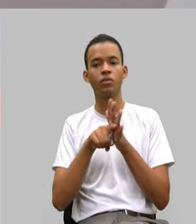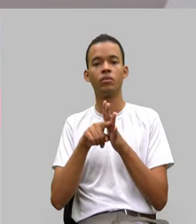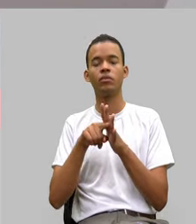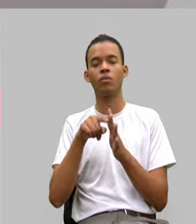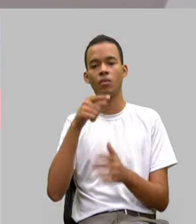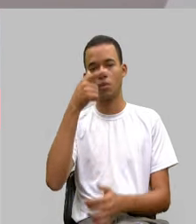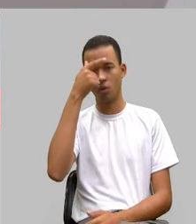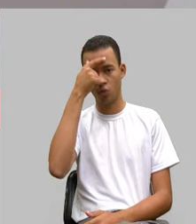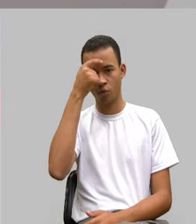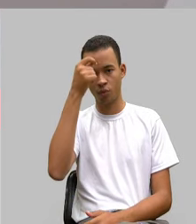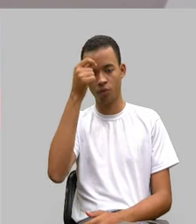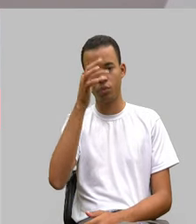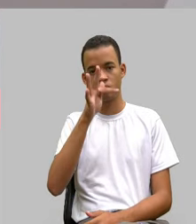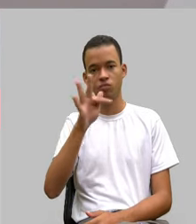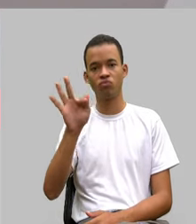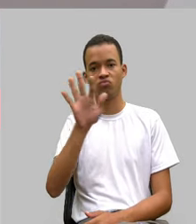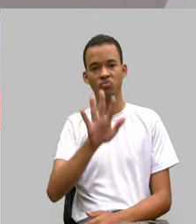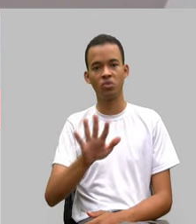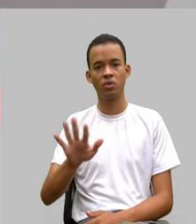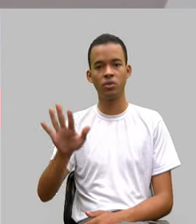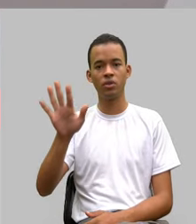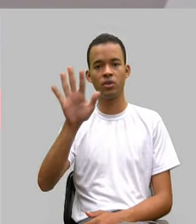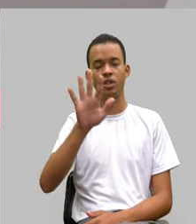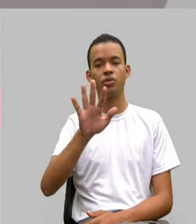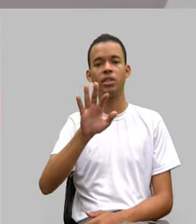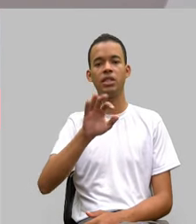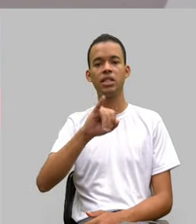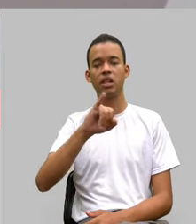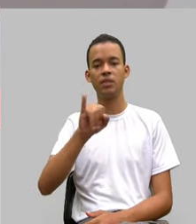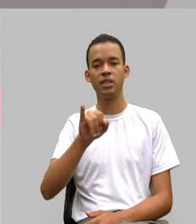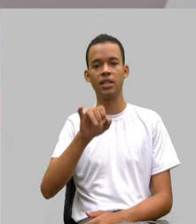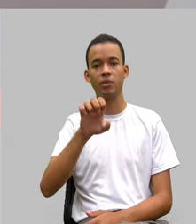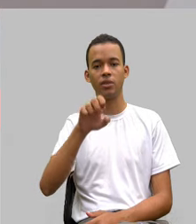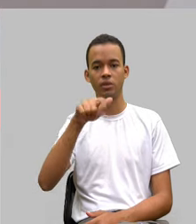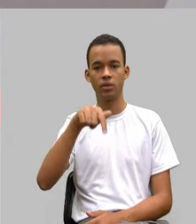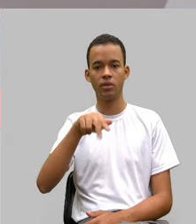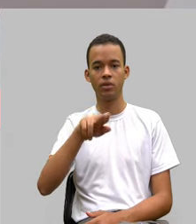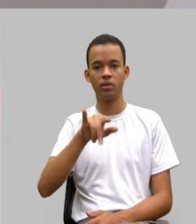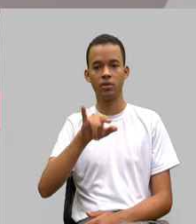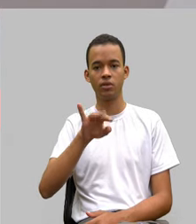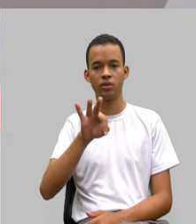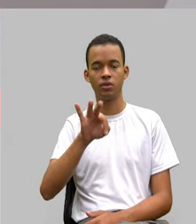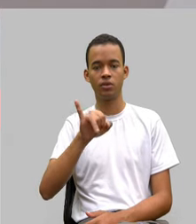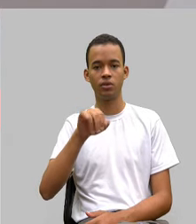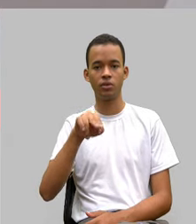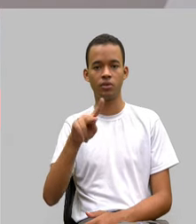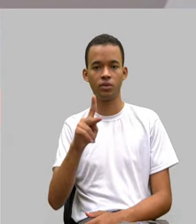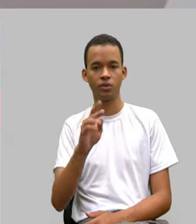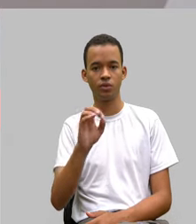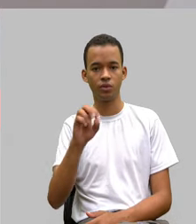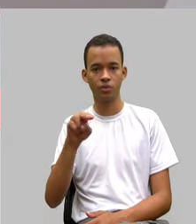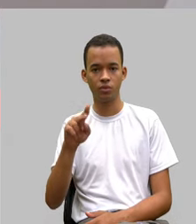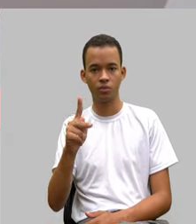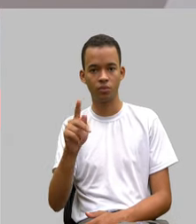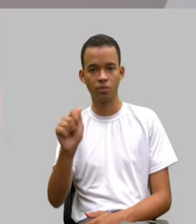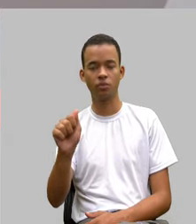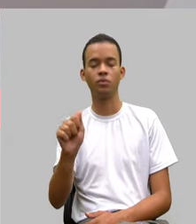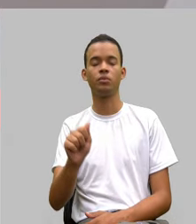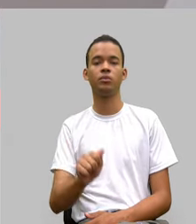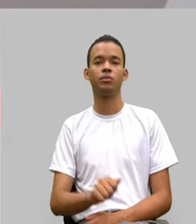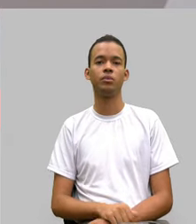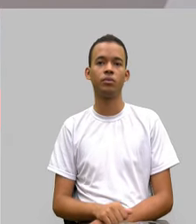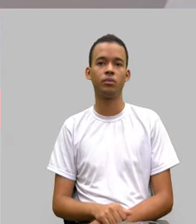Mucuri representando Heron Liber bonadiman reitor da Universidade Federal dos Vales do